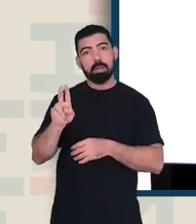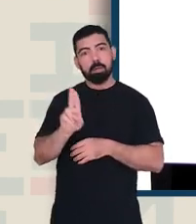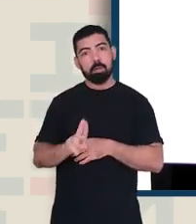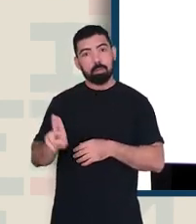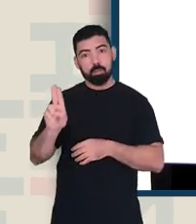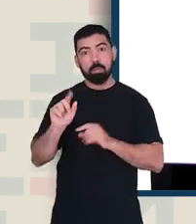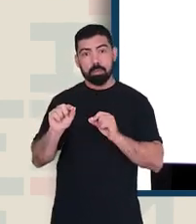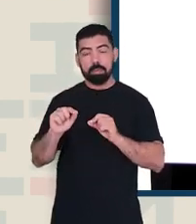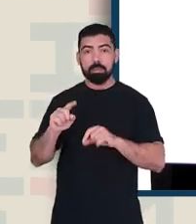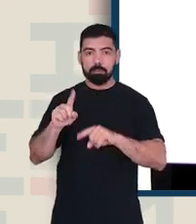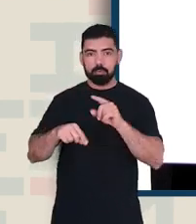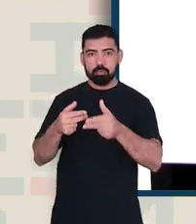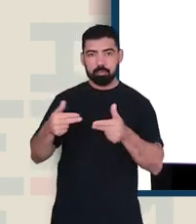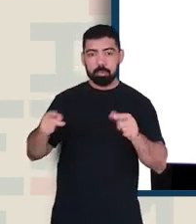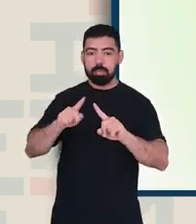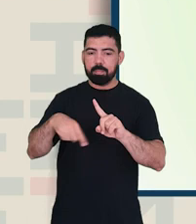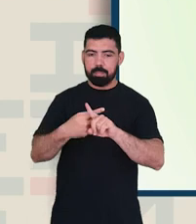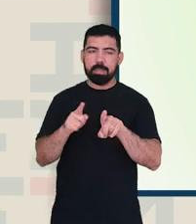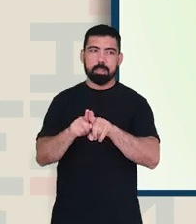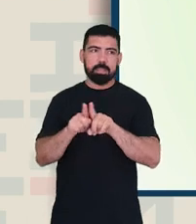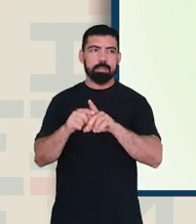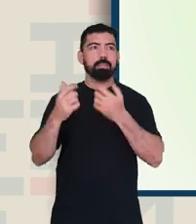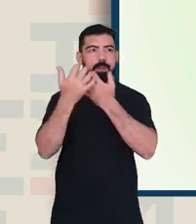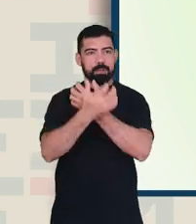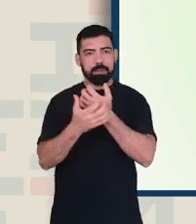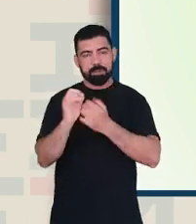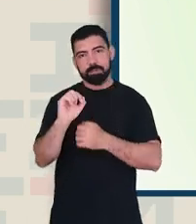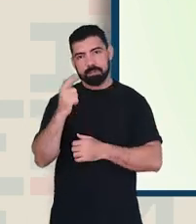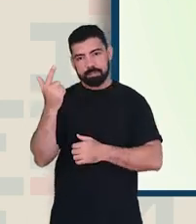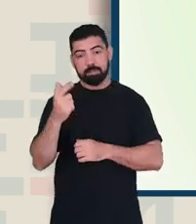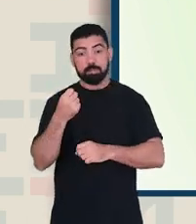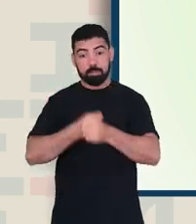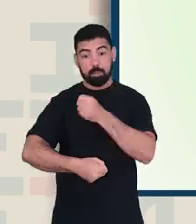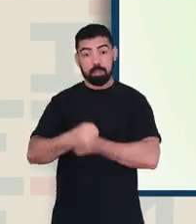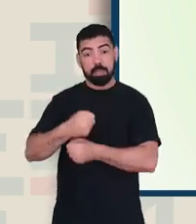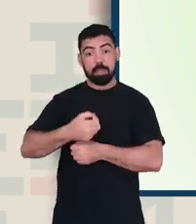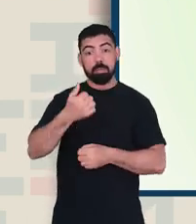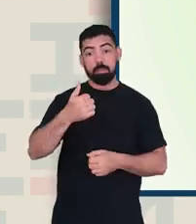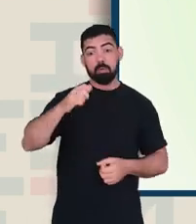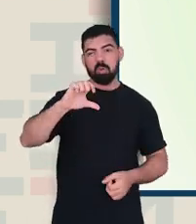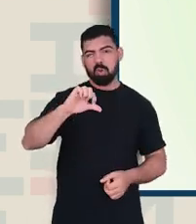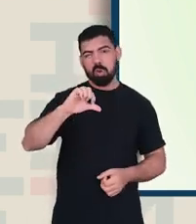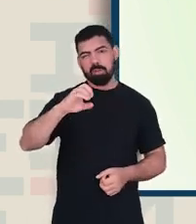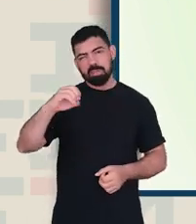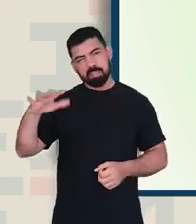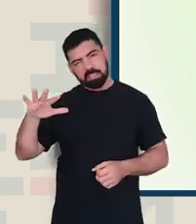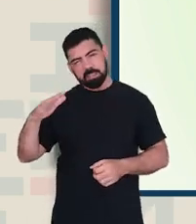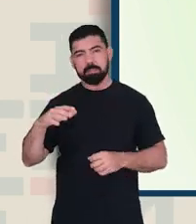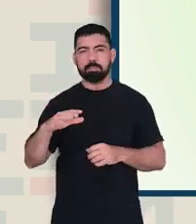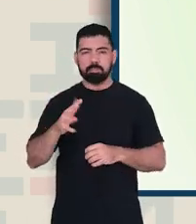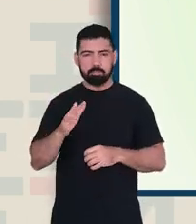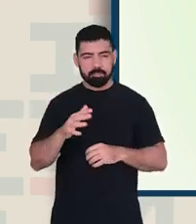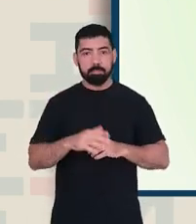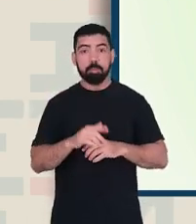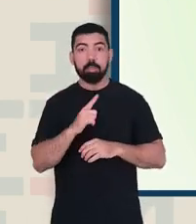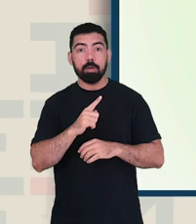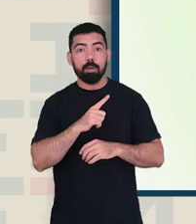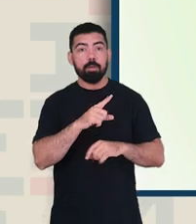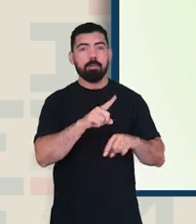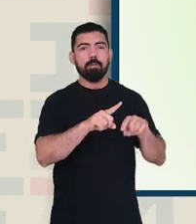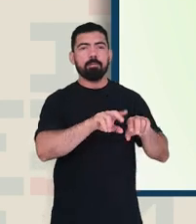instrumentos e o canto, claro. Então, lá no começo de 1900, houve